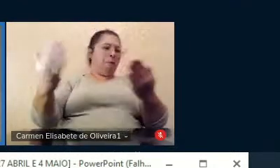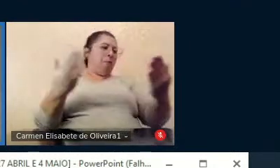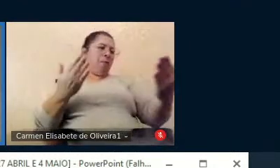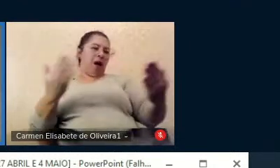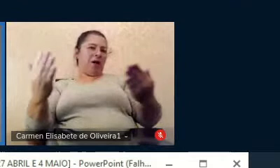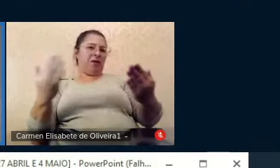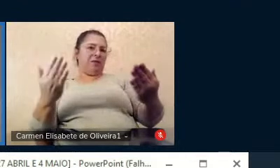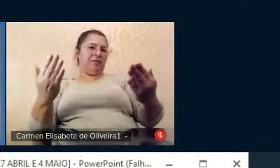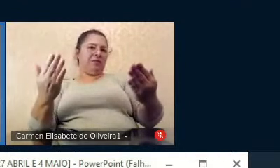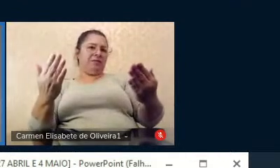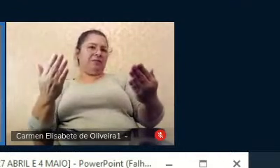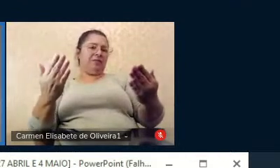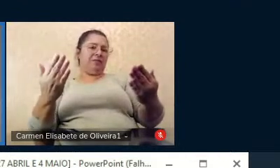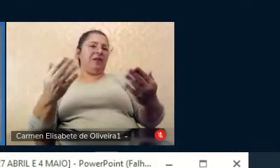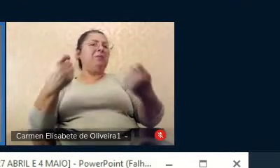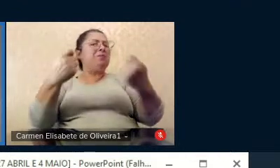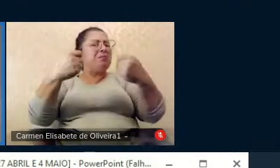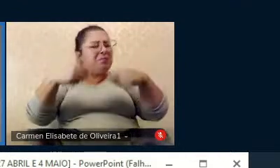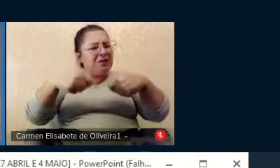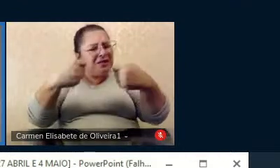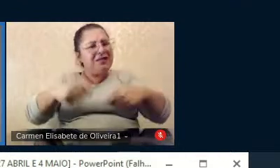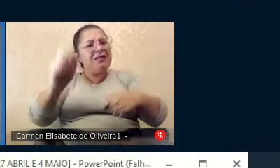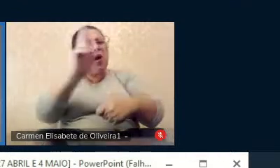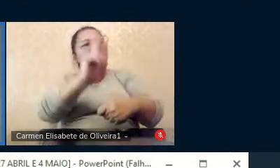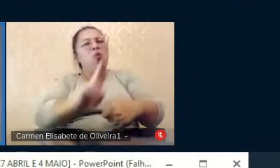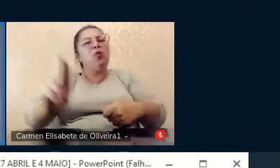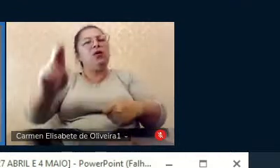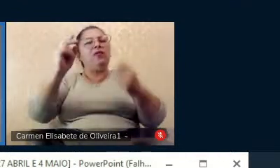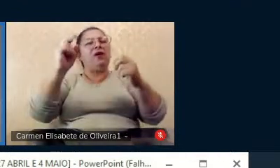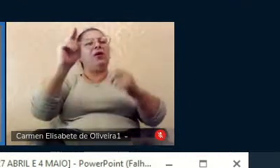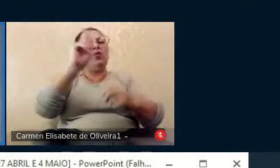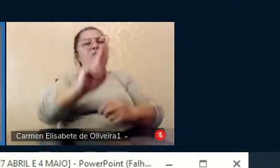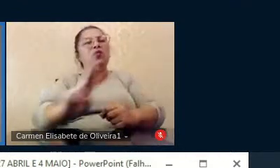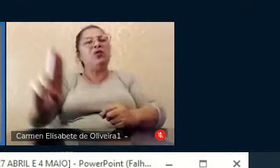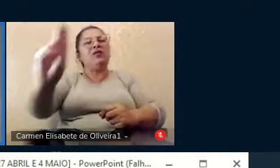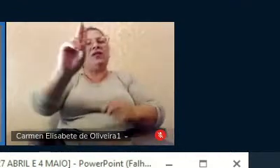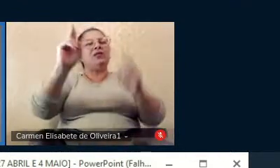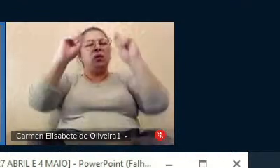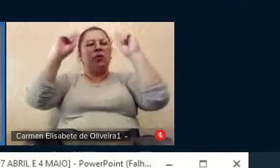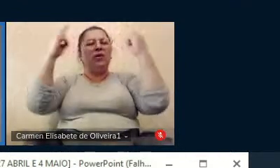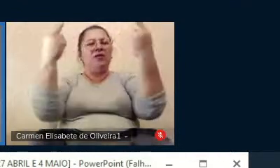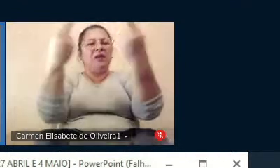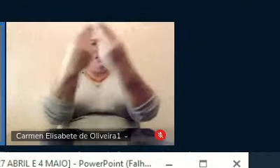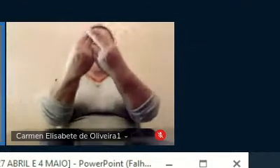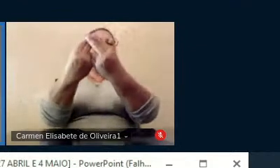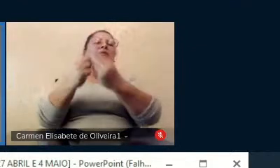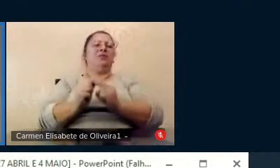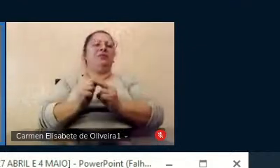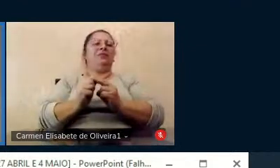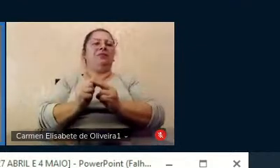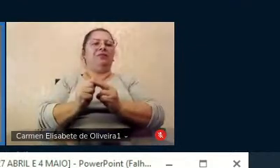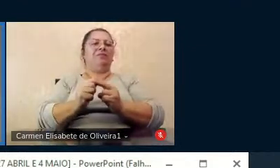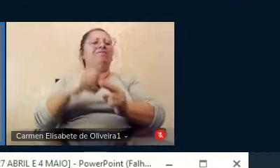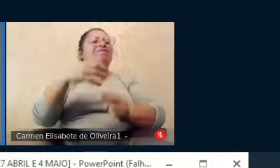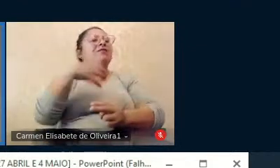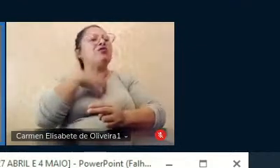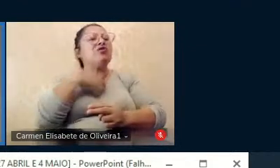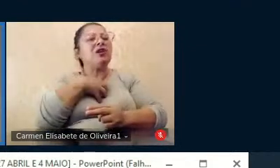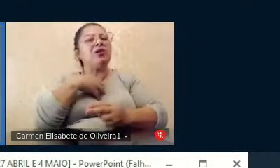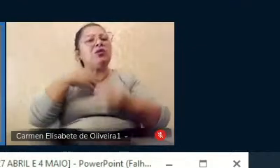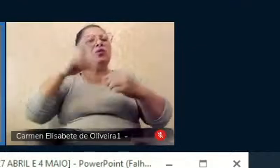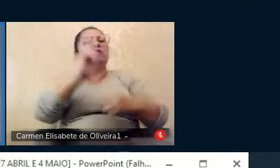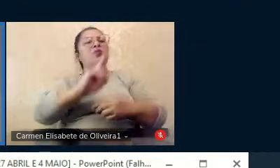literatura a uma necessidade universal, assim como a satisfação de se